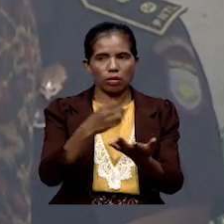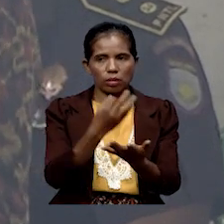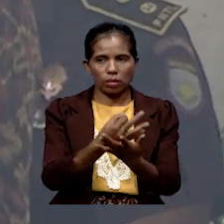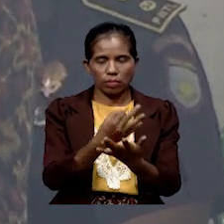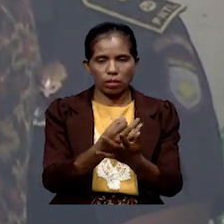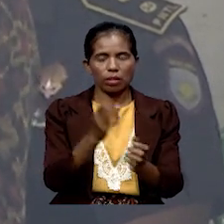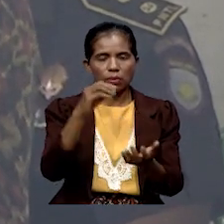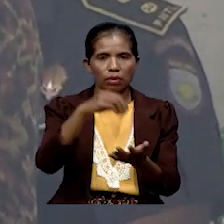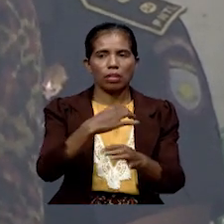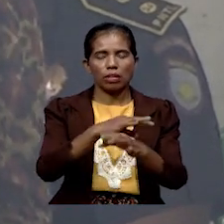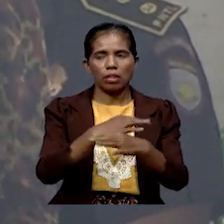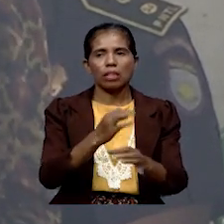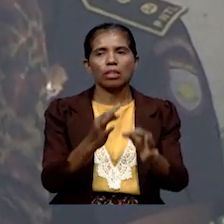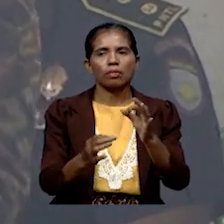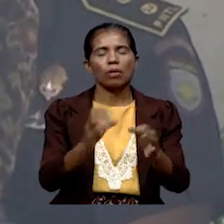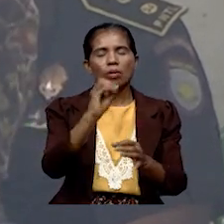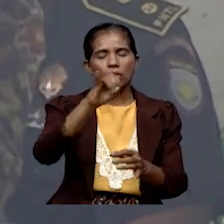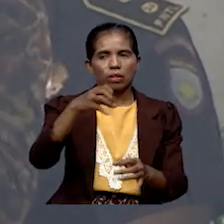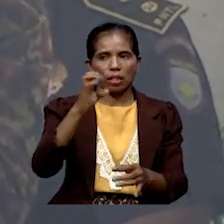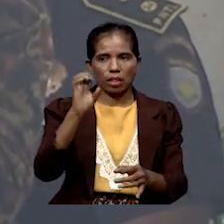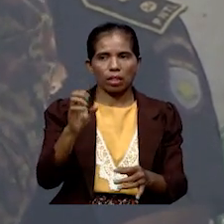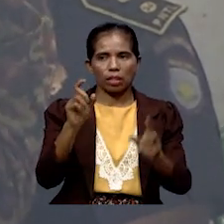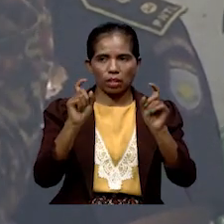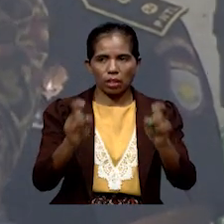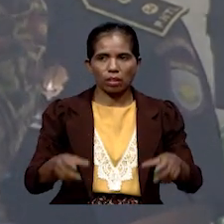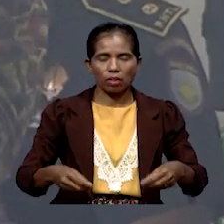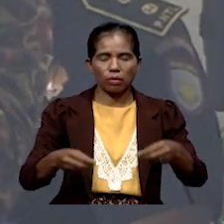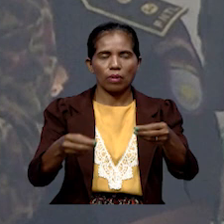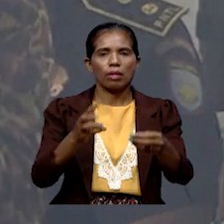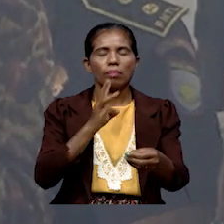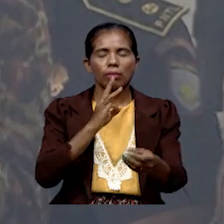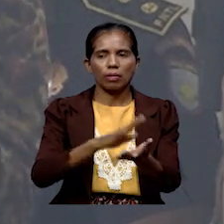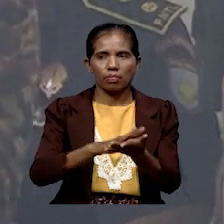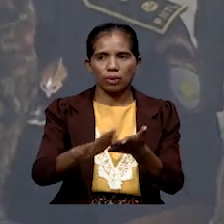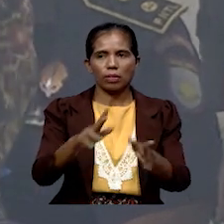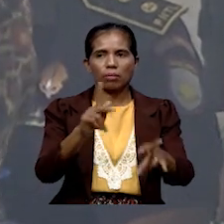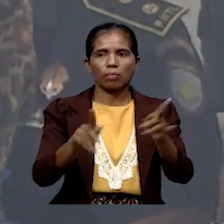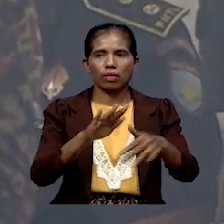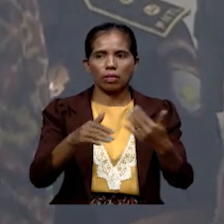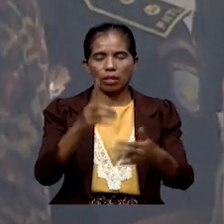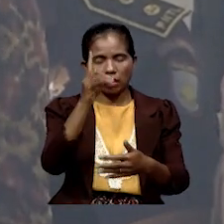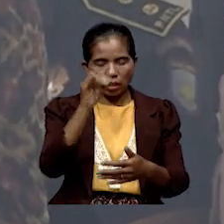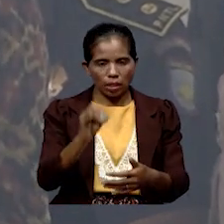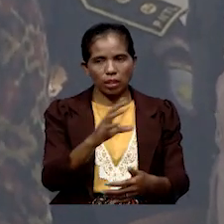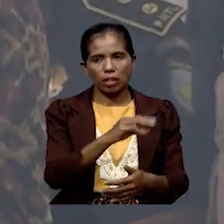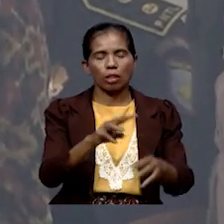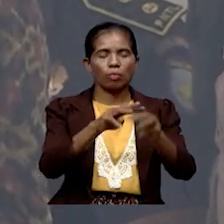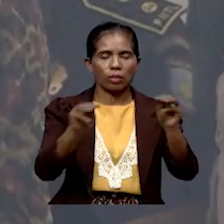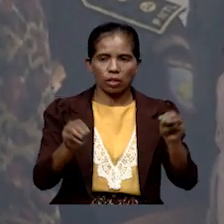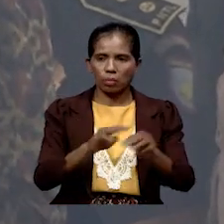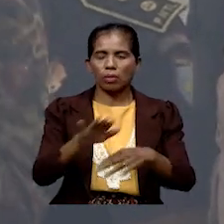dia ni. Se orçamento geral do estado ni dia kata tem ke fo pe mos, ba ita ni populasaun sira ia dile ka ia munisipi sira